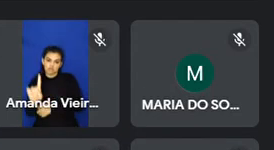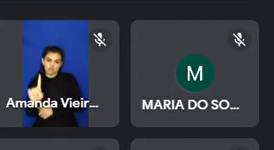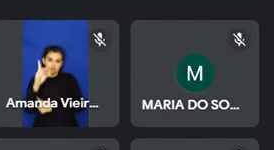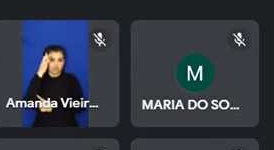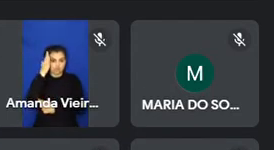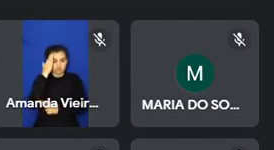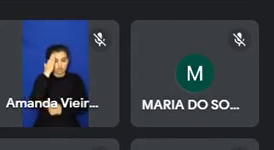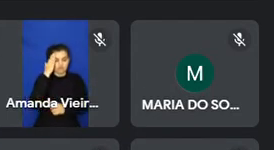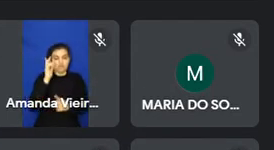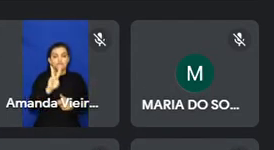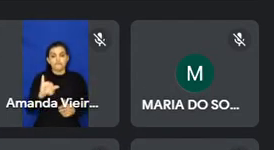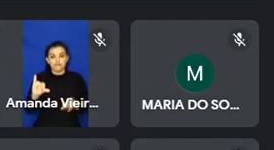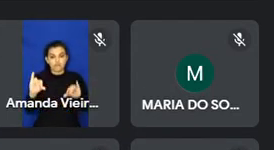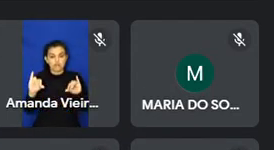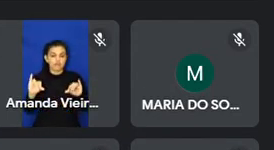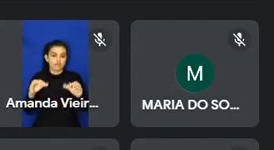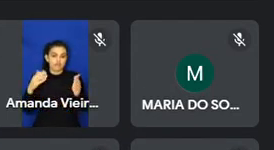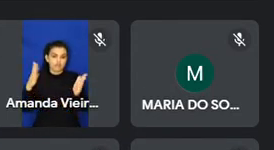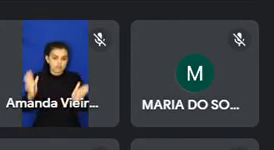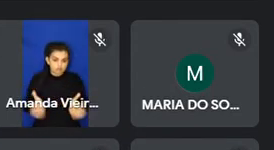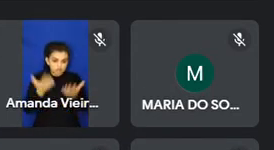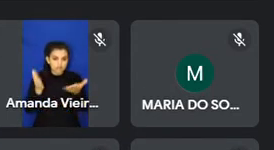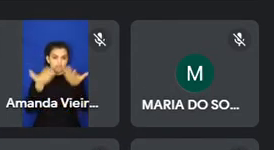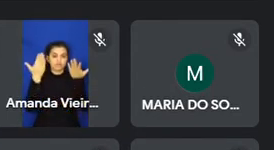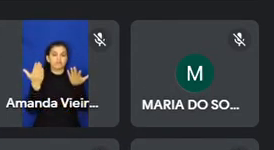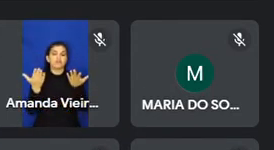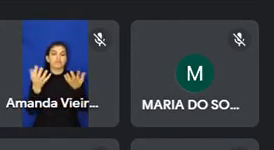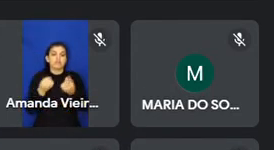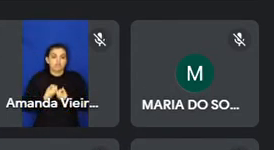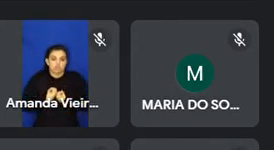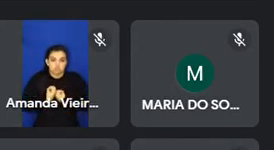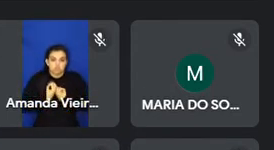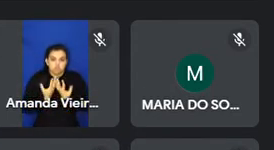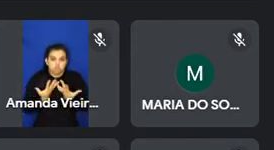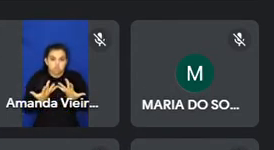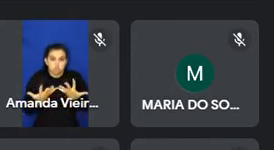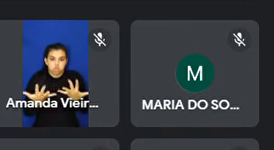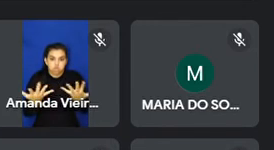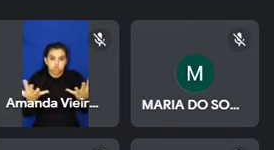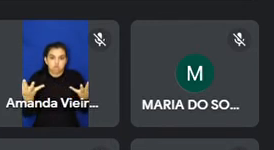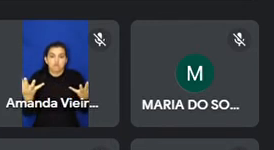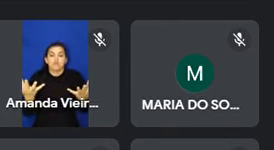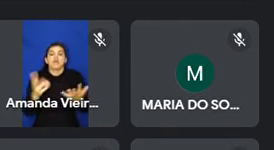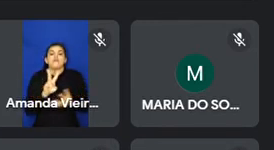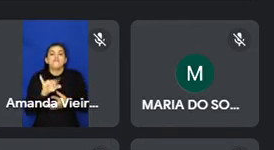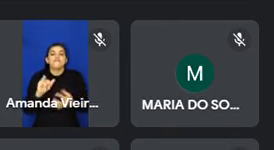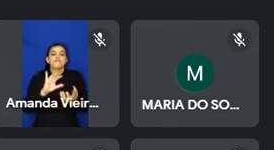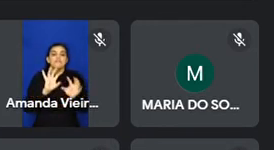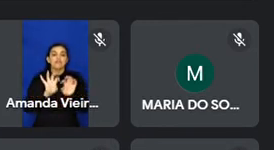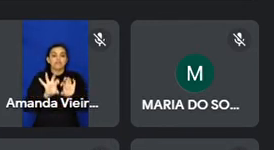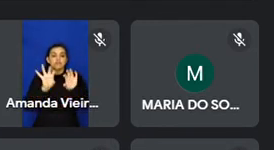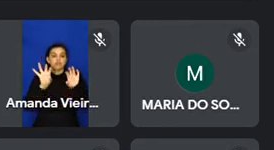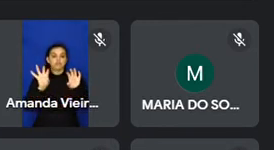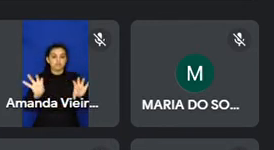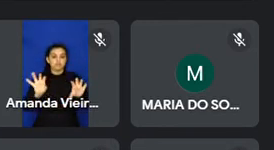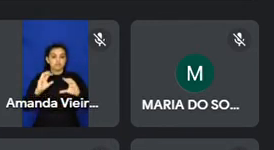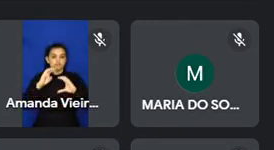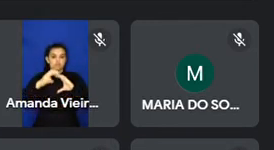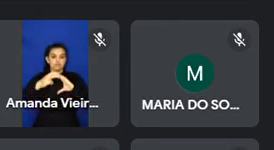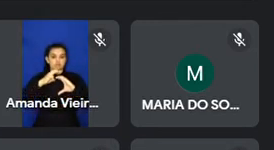a expansão clonal, né? Vão se multiplicar e aí vão se diferenciar em células T e